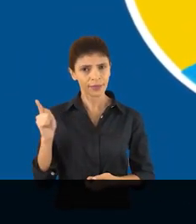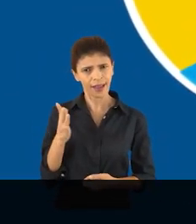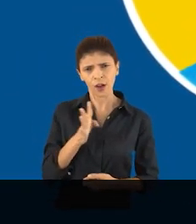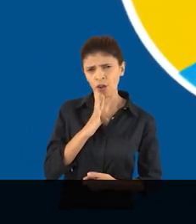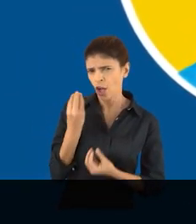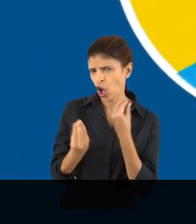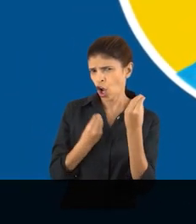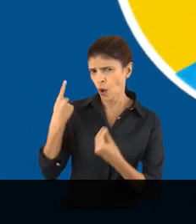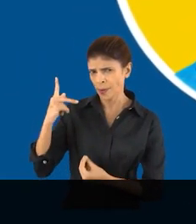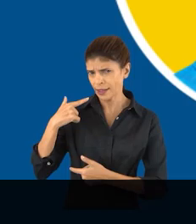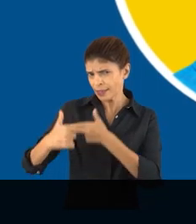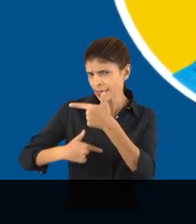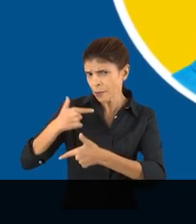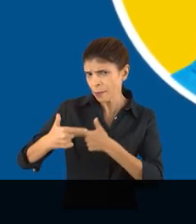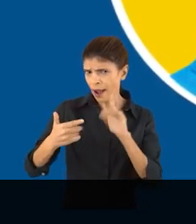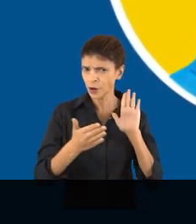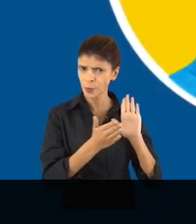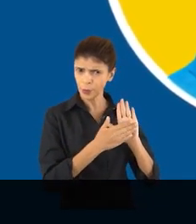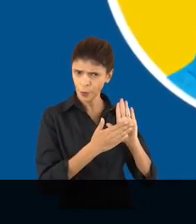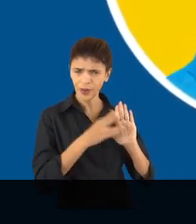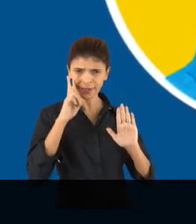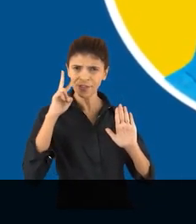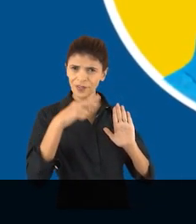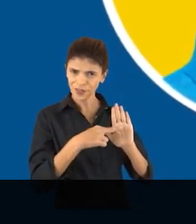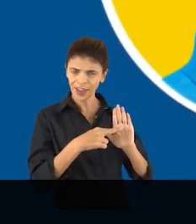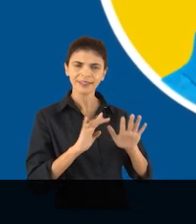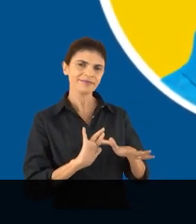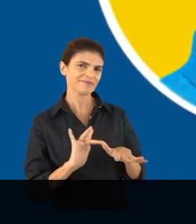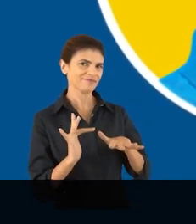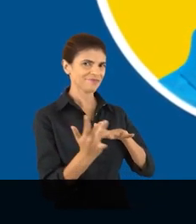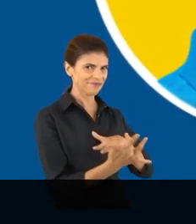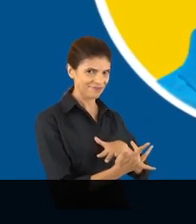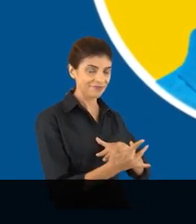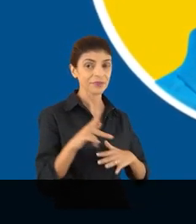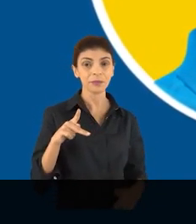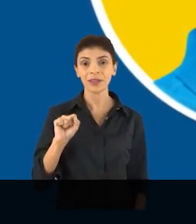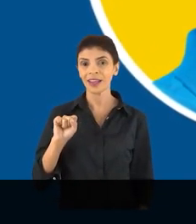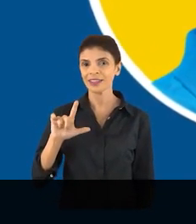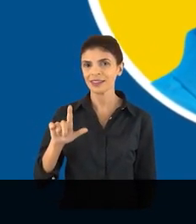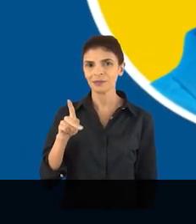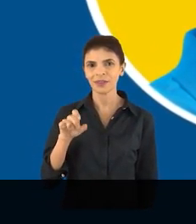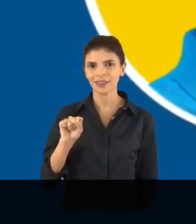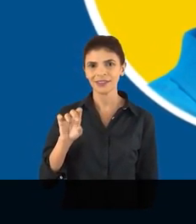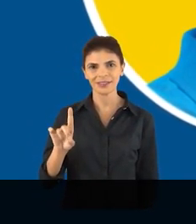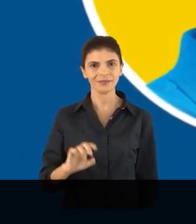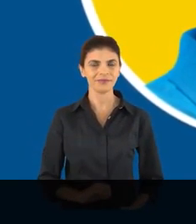sorrir. Acesse as redes sociais e conheça Luiz Lima. O Rio tem opção. PSL e PSD.